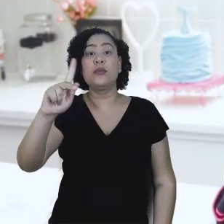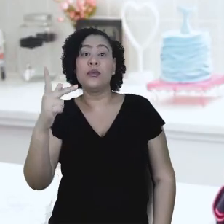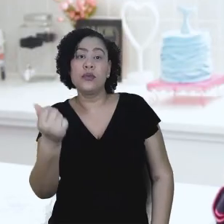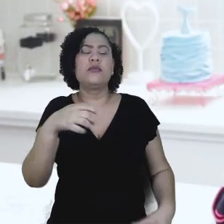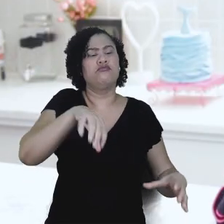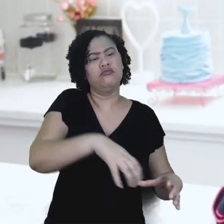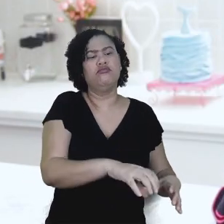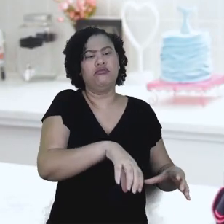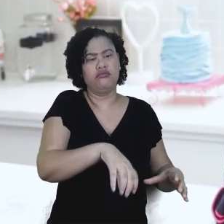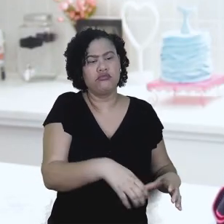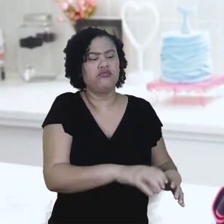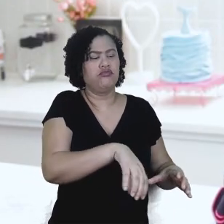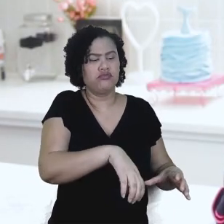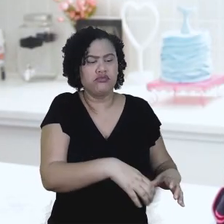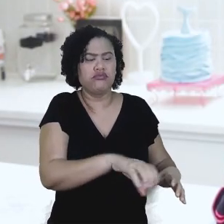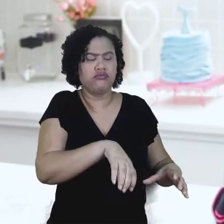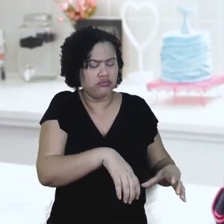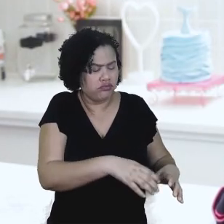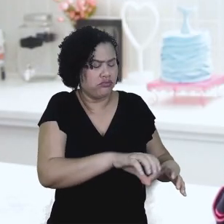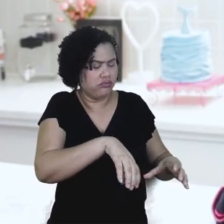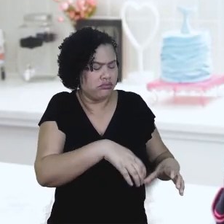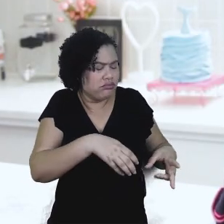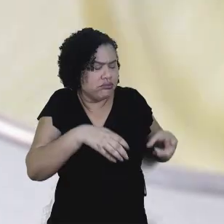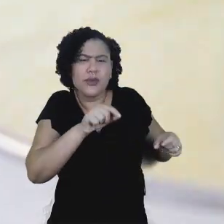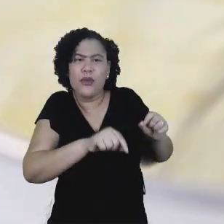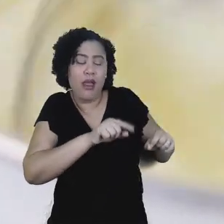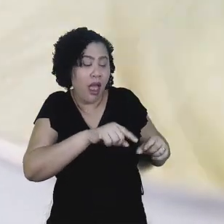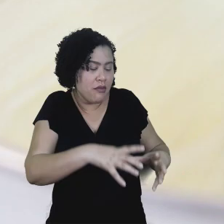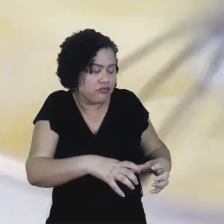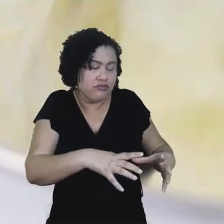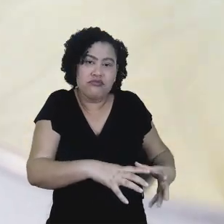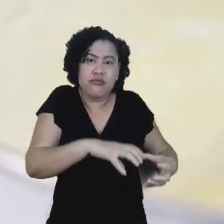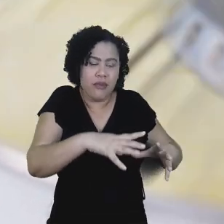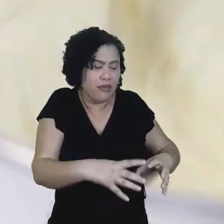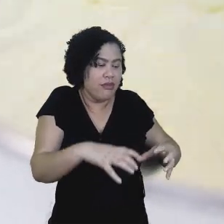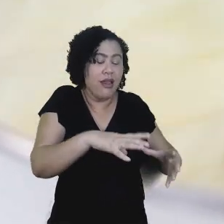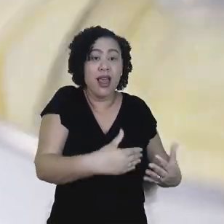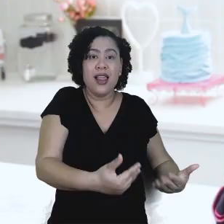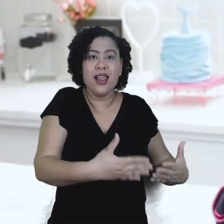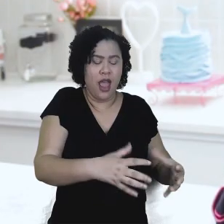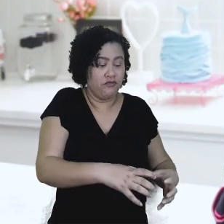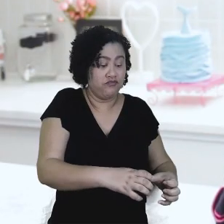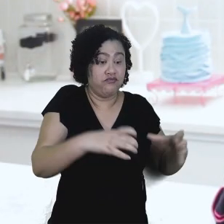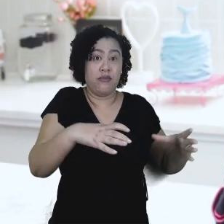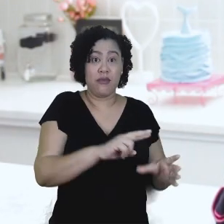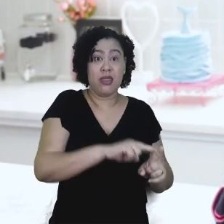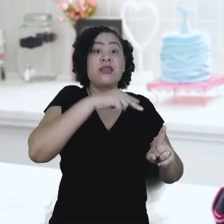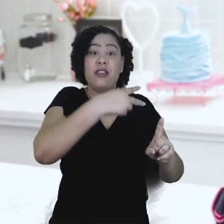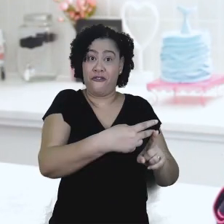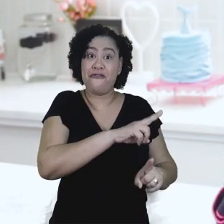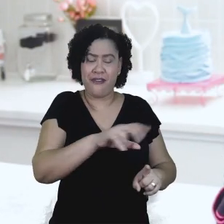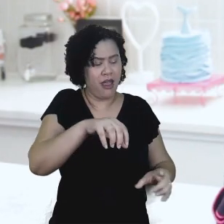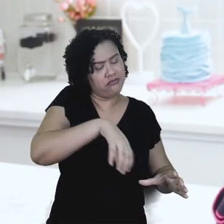bater toda a sua massa. E aí você vai bater até formar uma massa mais espumosa, mais leve e dobrar essa massa de